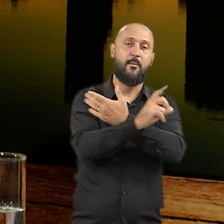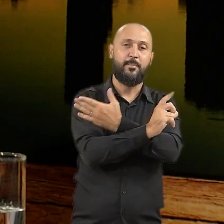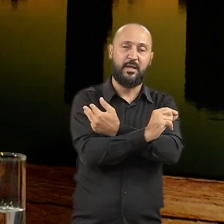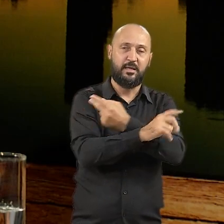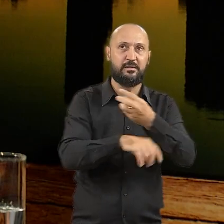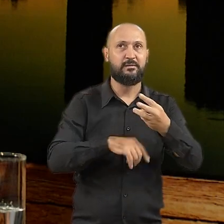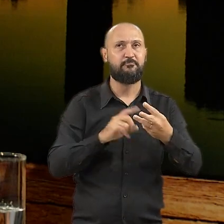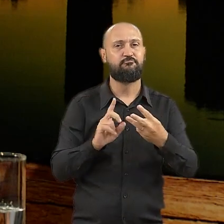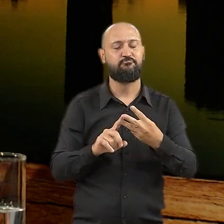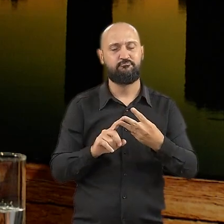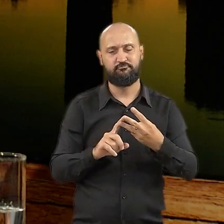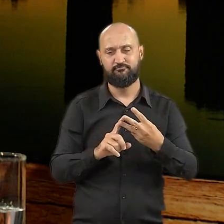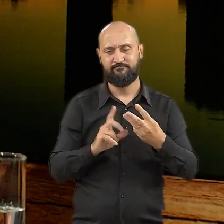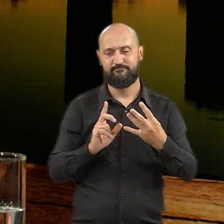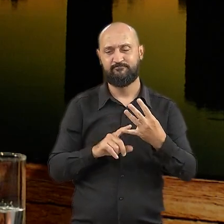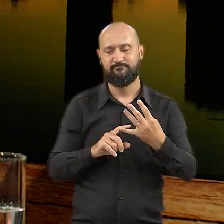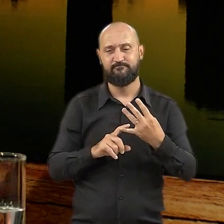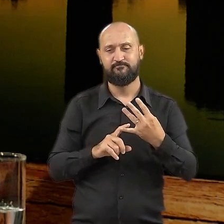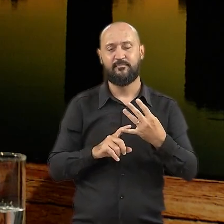Pantanal,